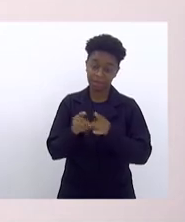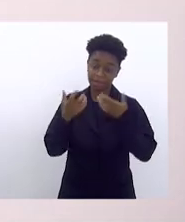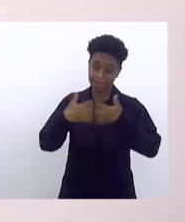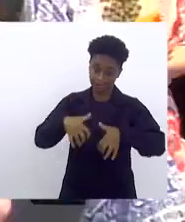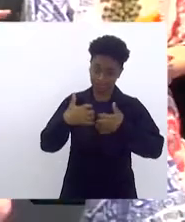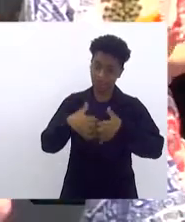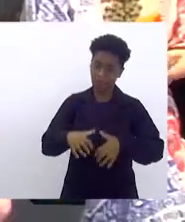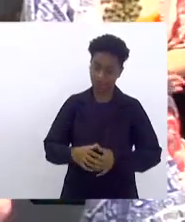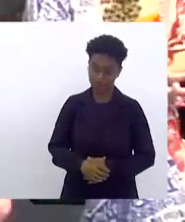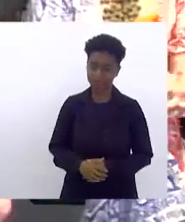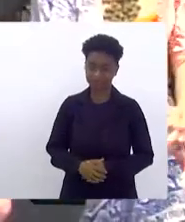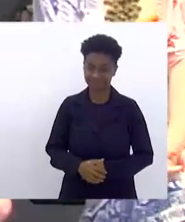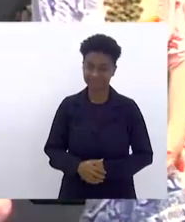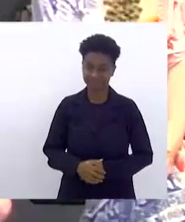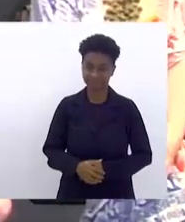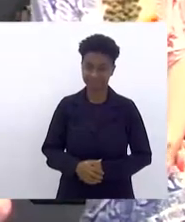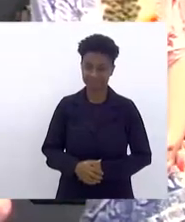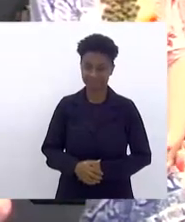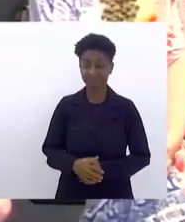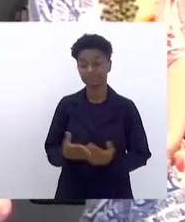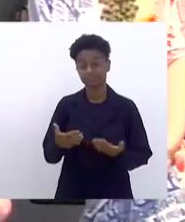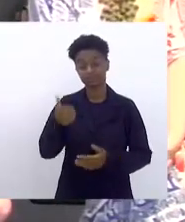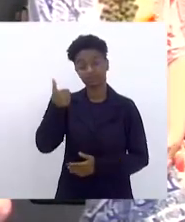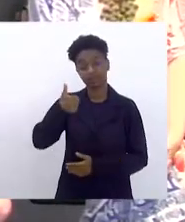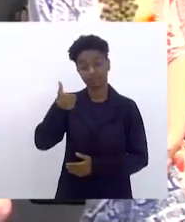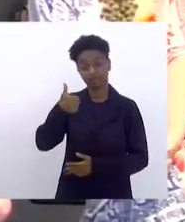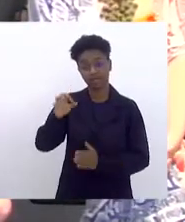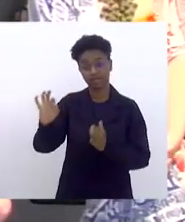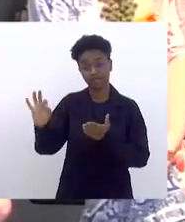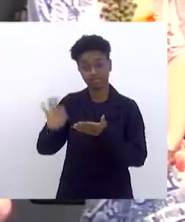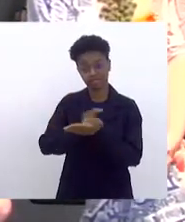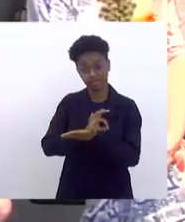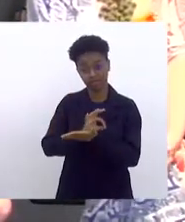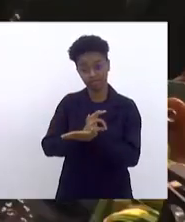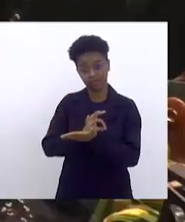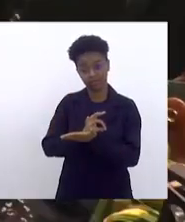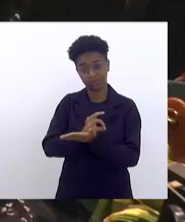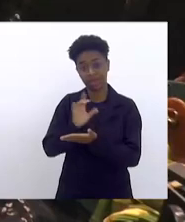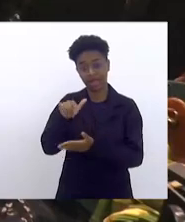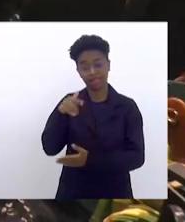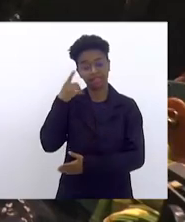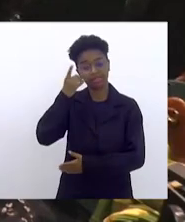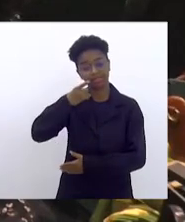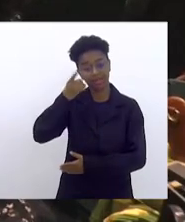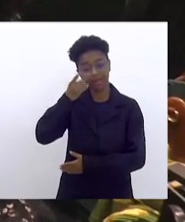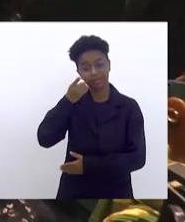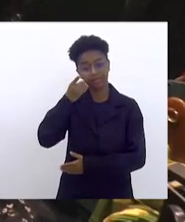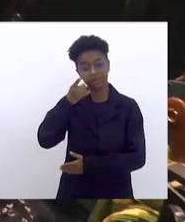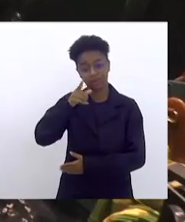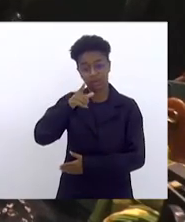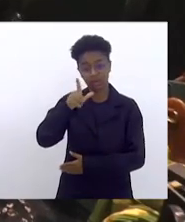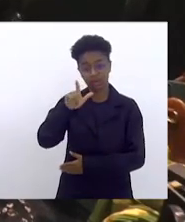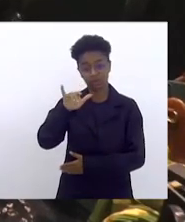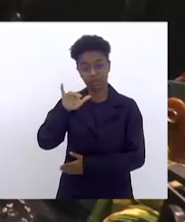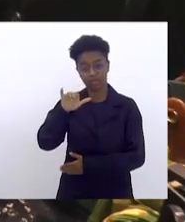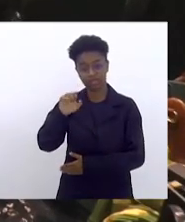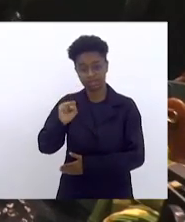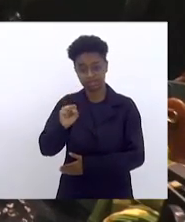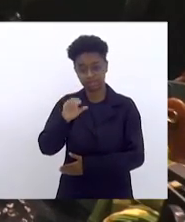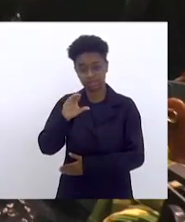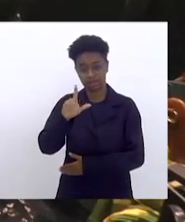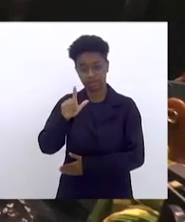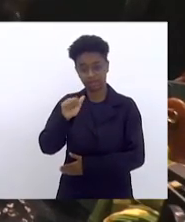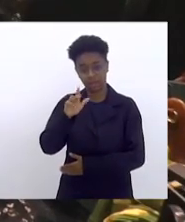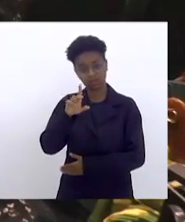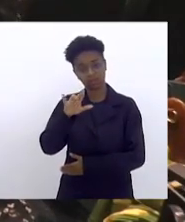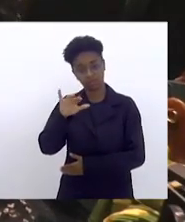Laurentino Gomes aponta que durante o período do tráfico negreiro foram 12 milhões e meio de pessoas